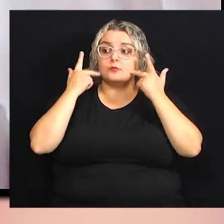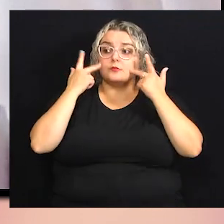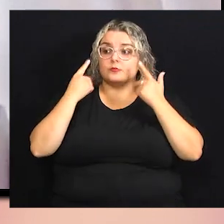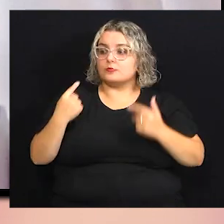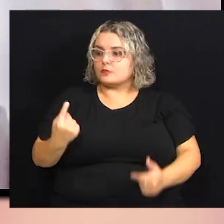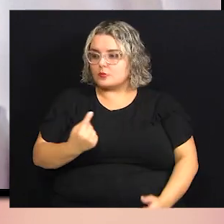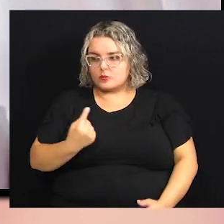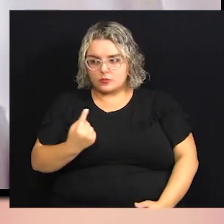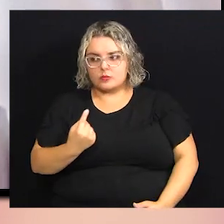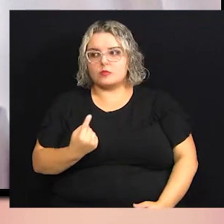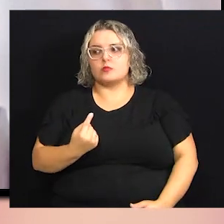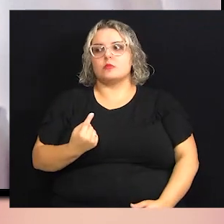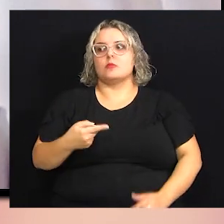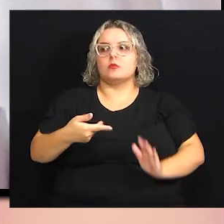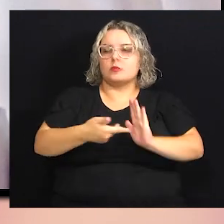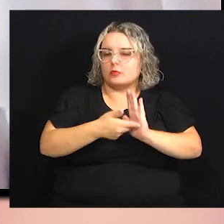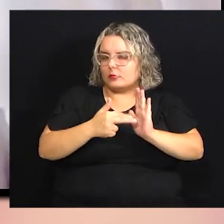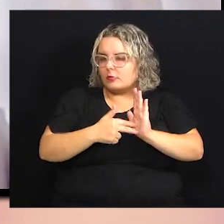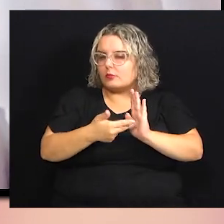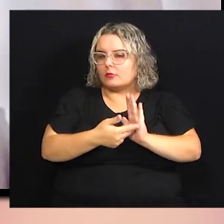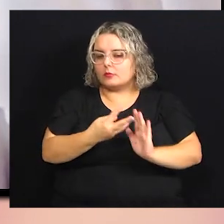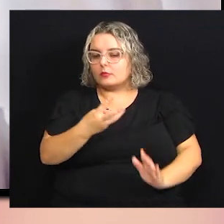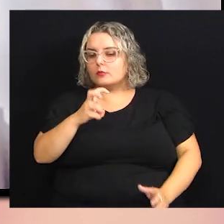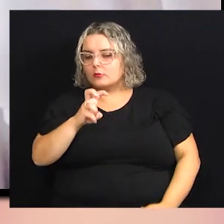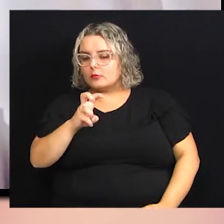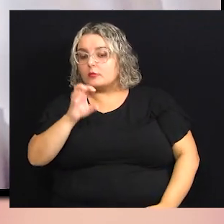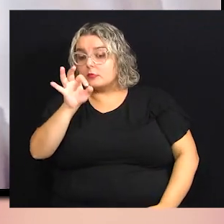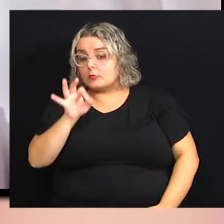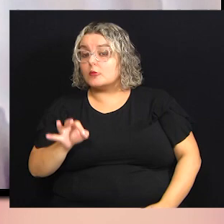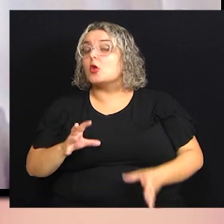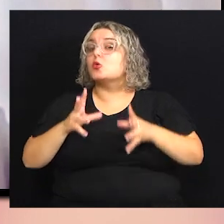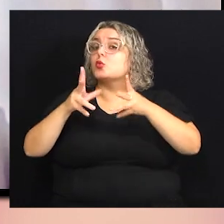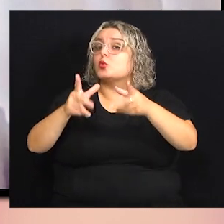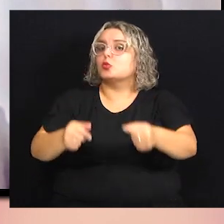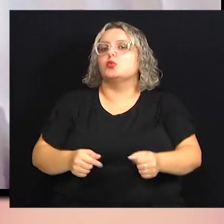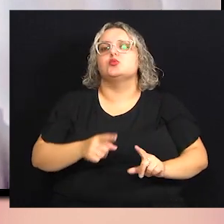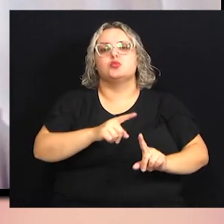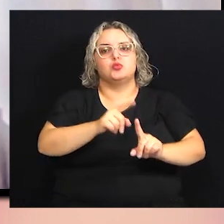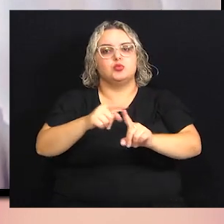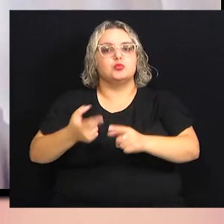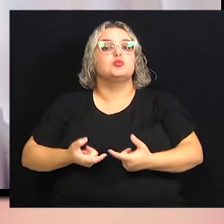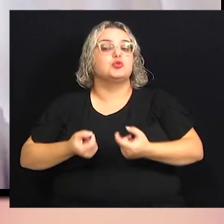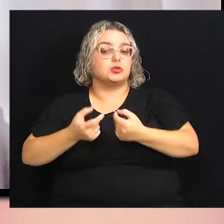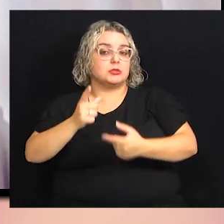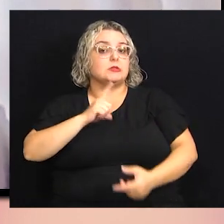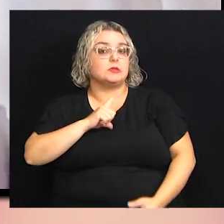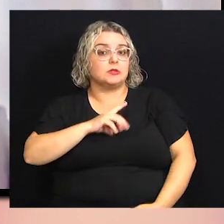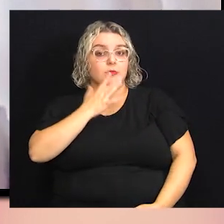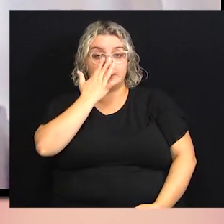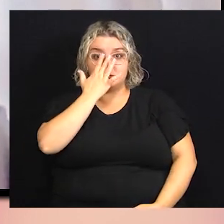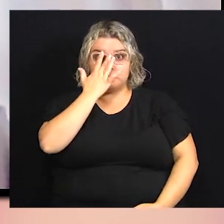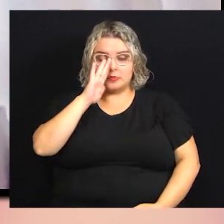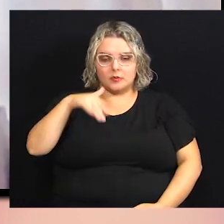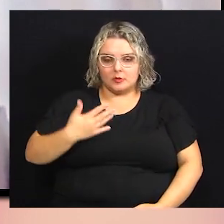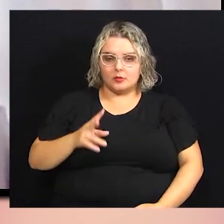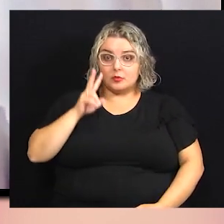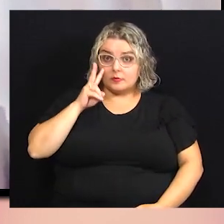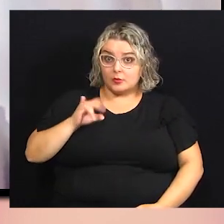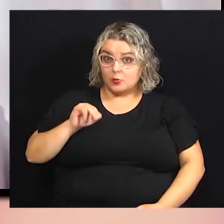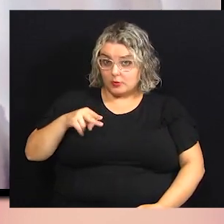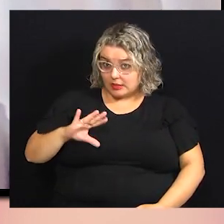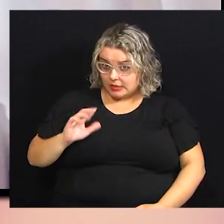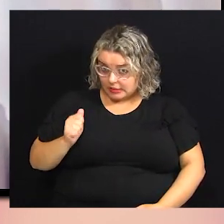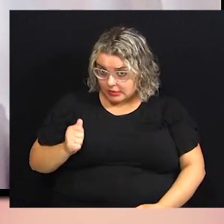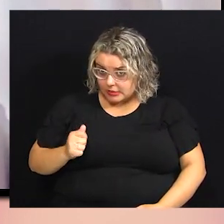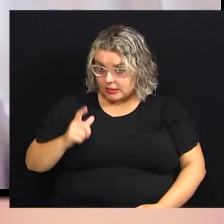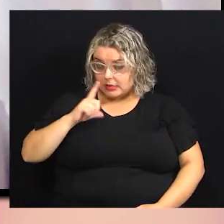ele sozinho, ele representa mais ou menos 35% de todos os casos de câncer que a gente tem. Então, quando a gente olha os dados do